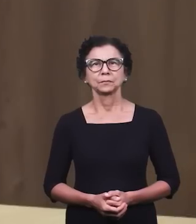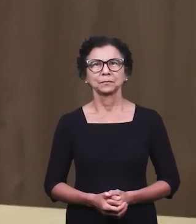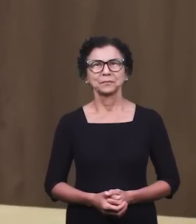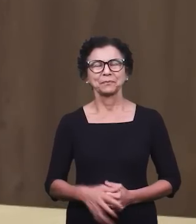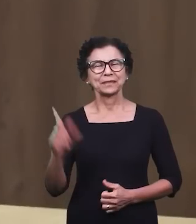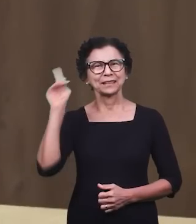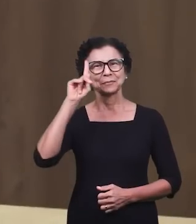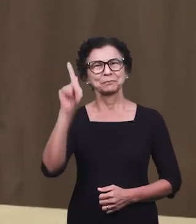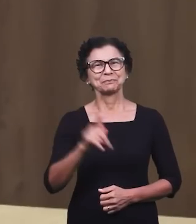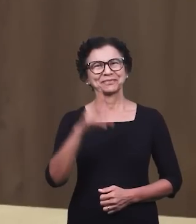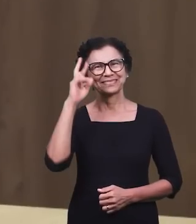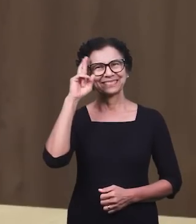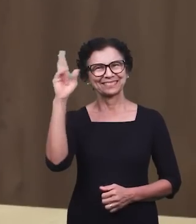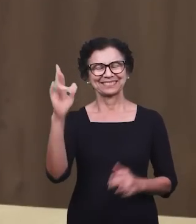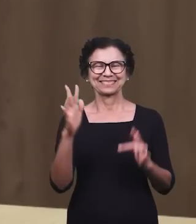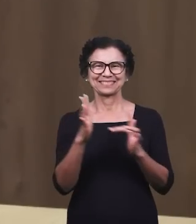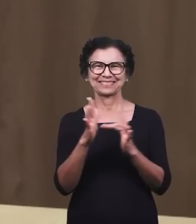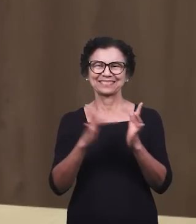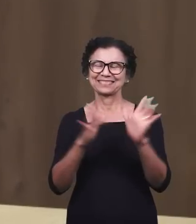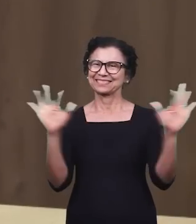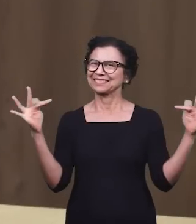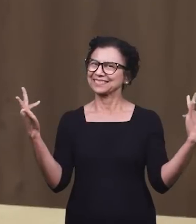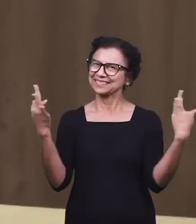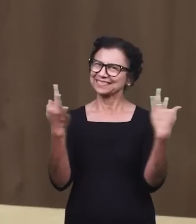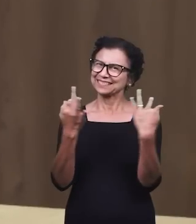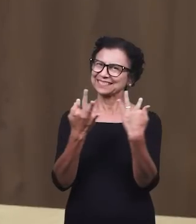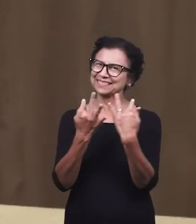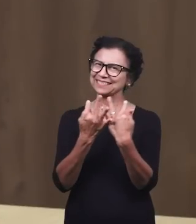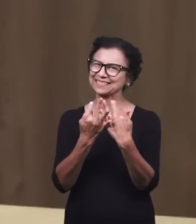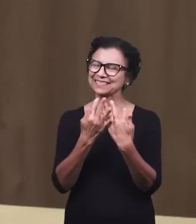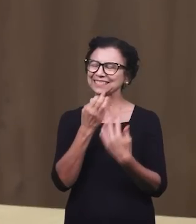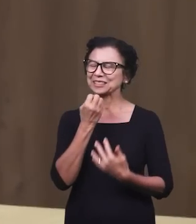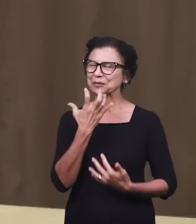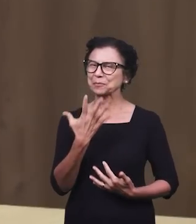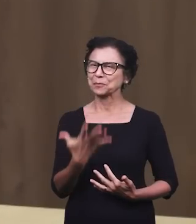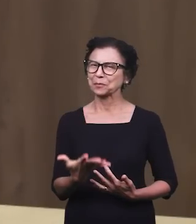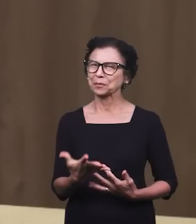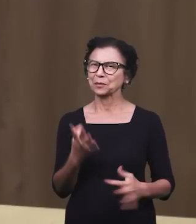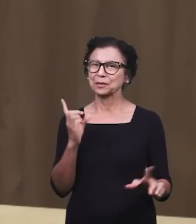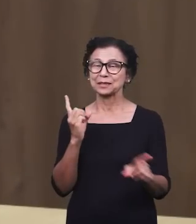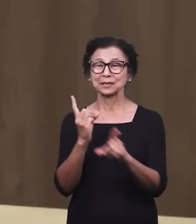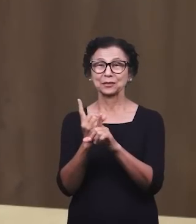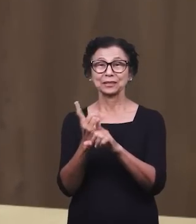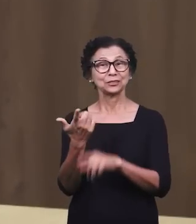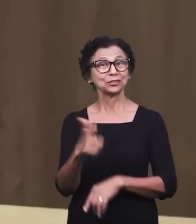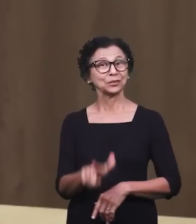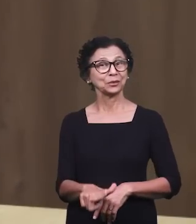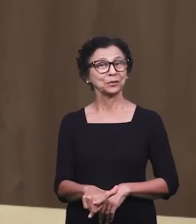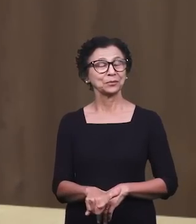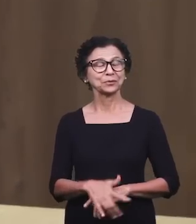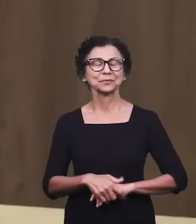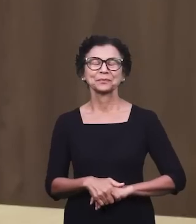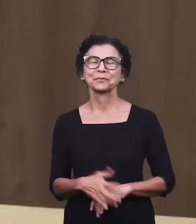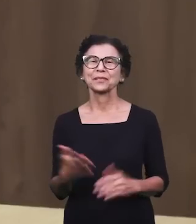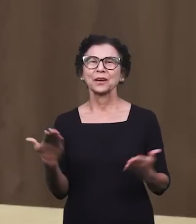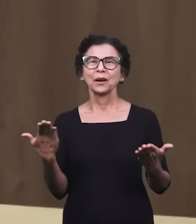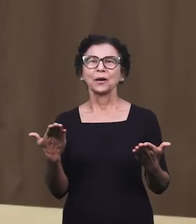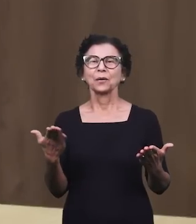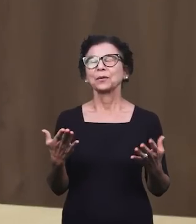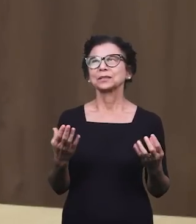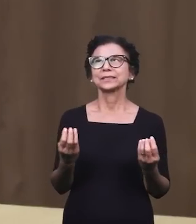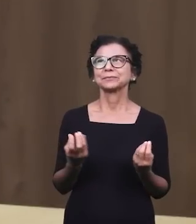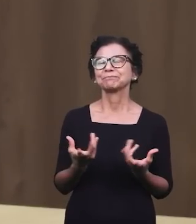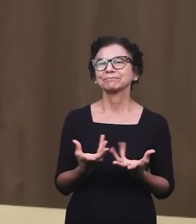A paz do Senhor Jesus, família, que coisa boa, a gente se encontra mais uma vez. Hoje o dia de